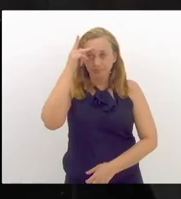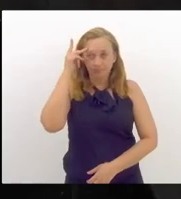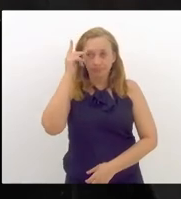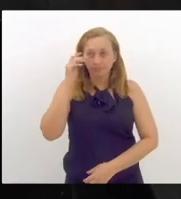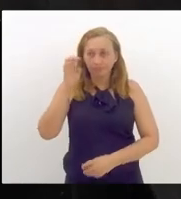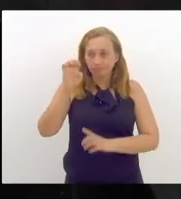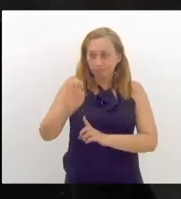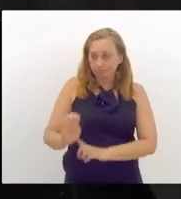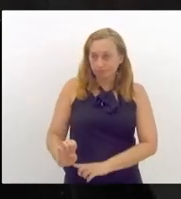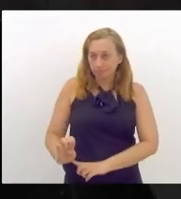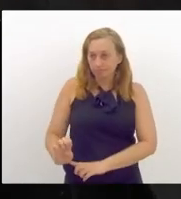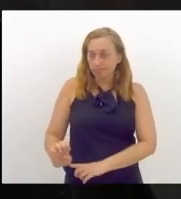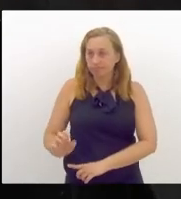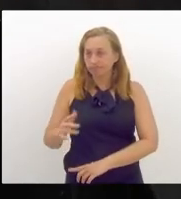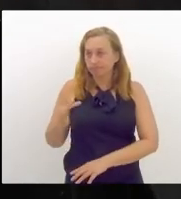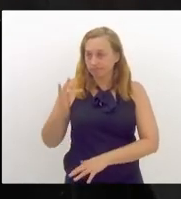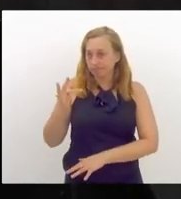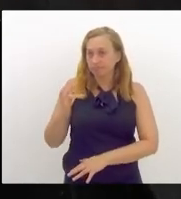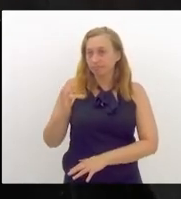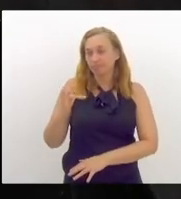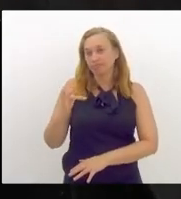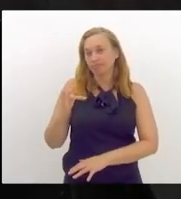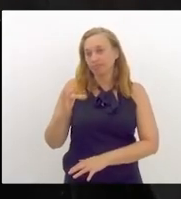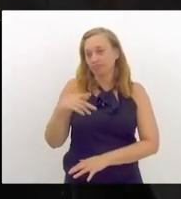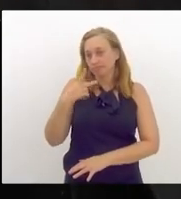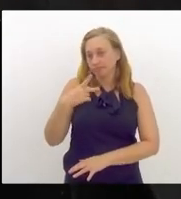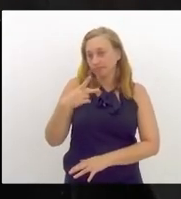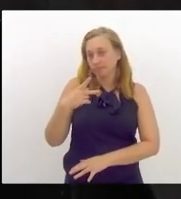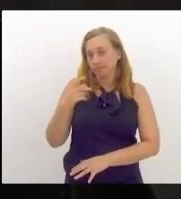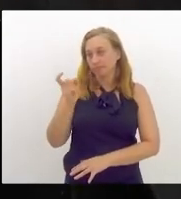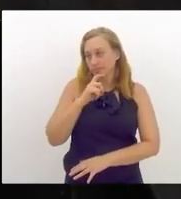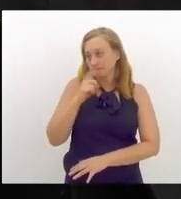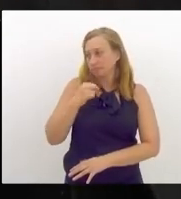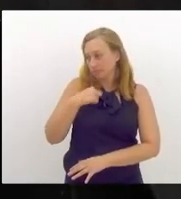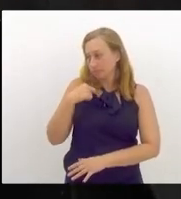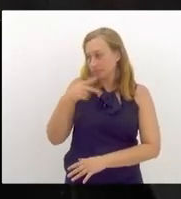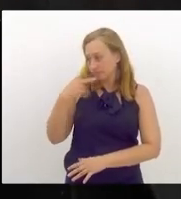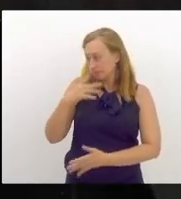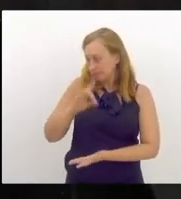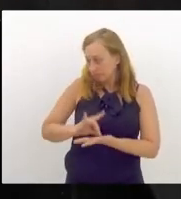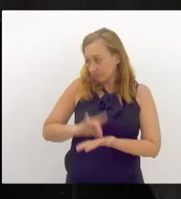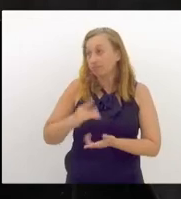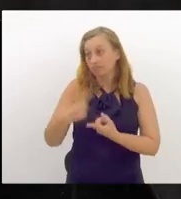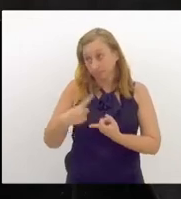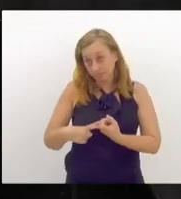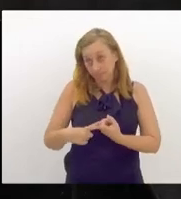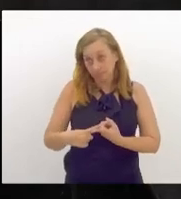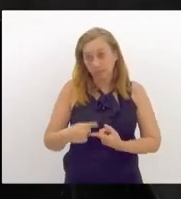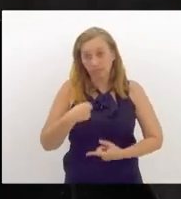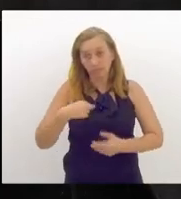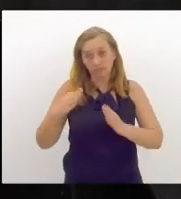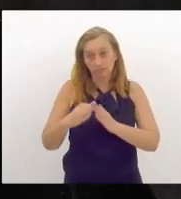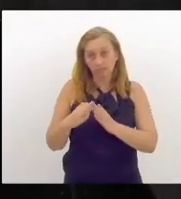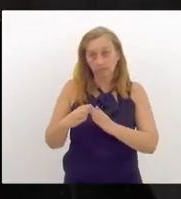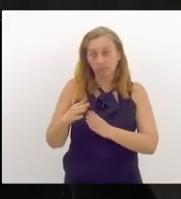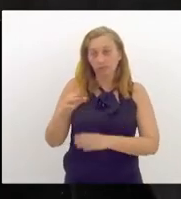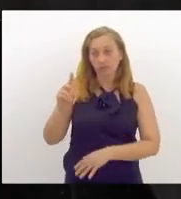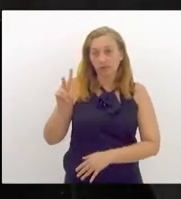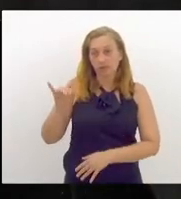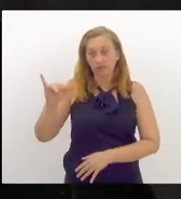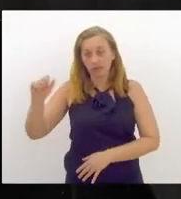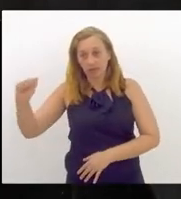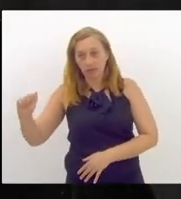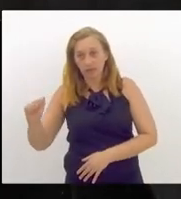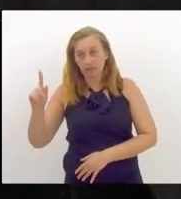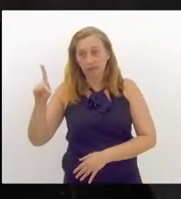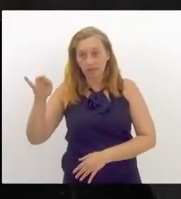ser mais breve possível tá mentindo mas acreditem eu tô falando a verdade até porque eu moro na Vila Kennedy Vila Kennedy fica na